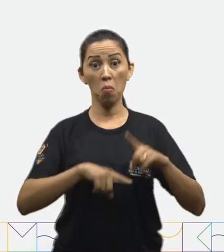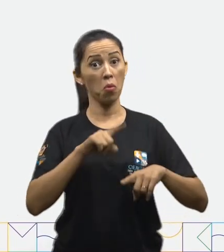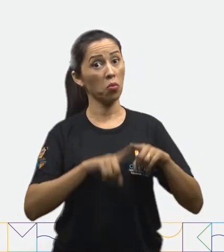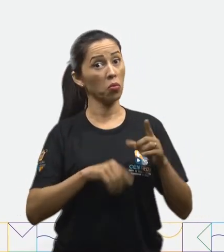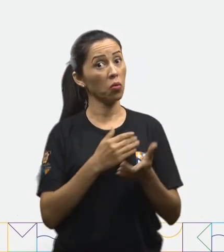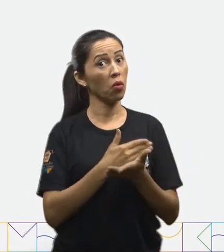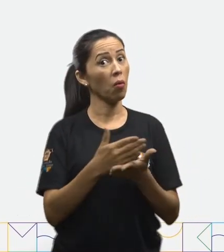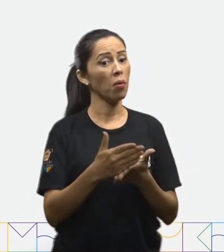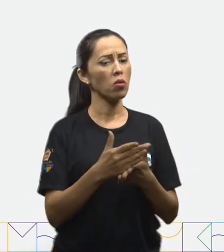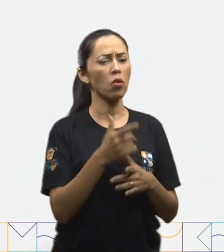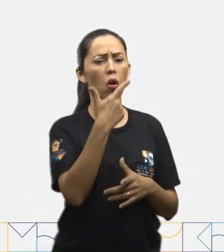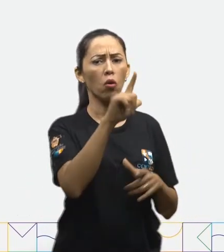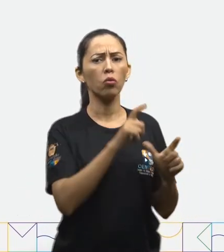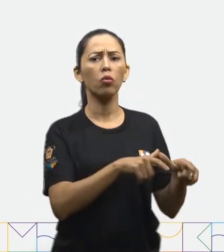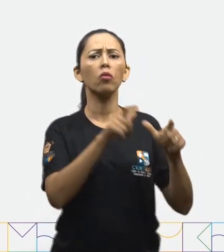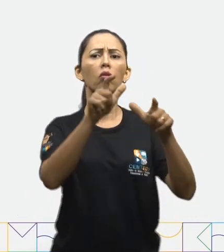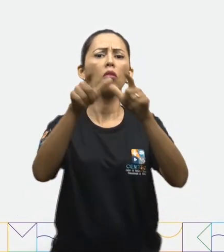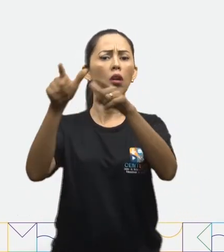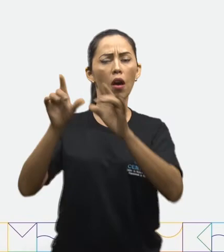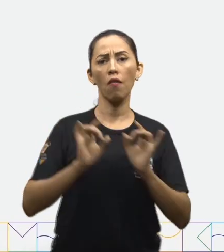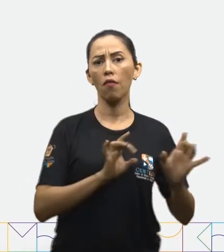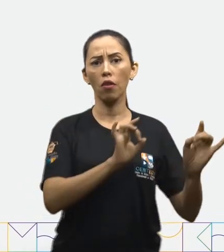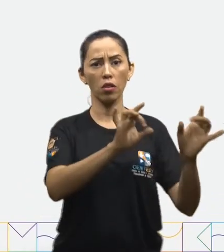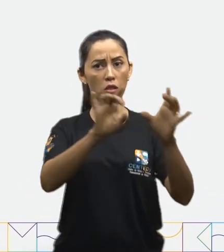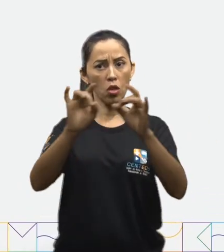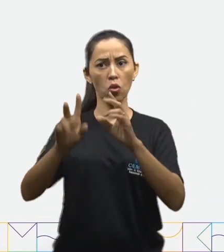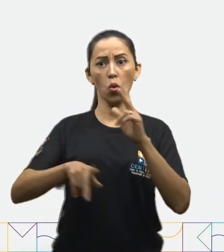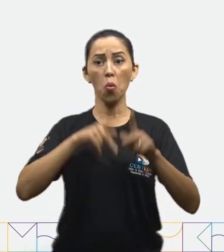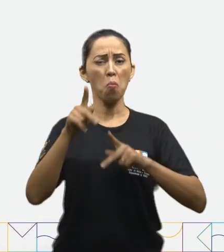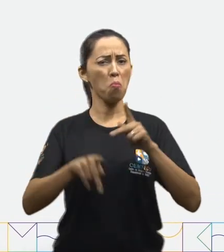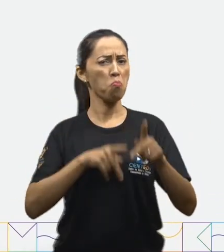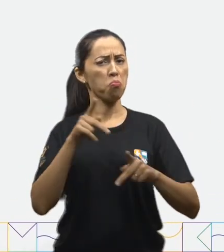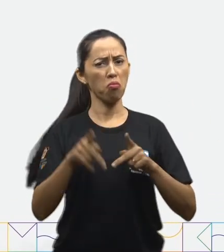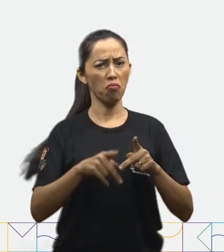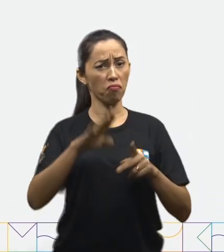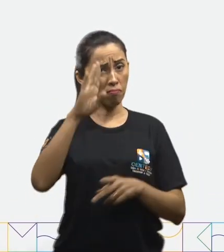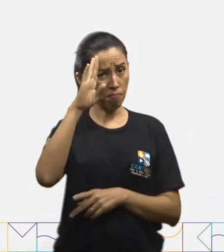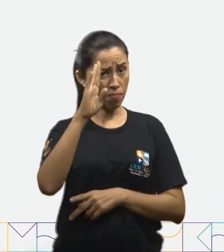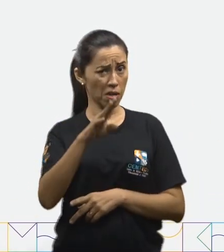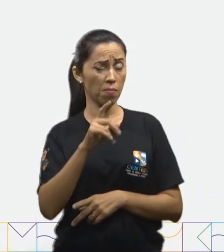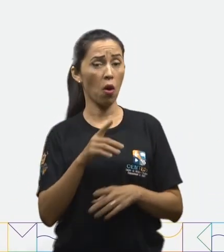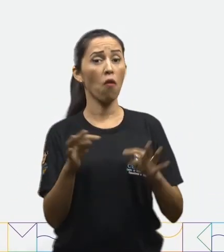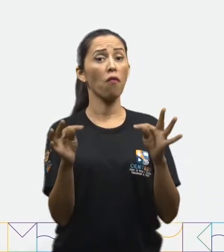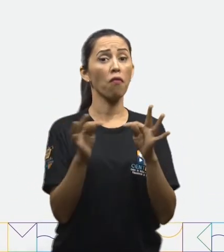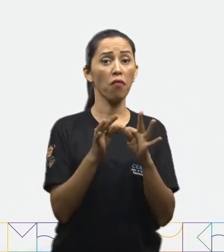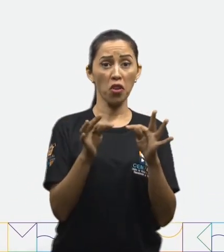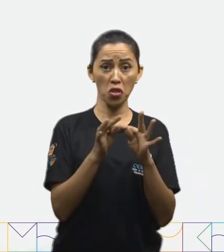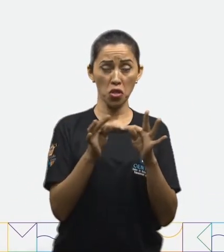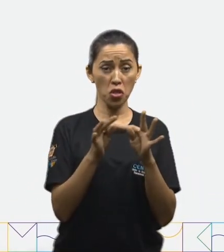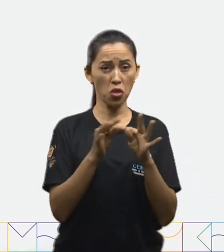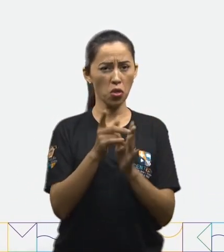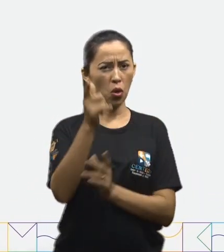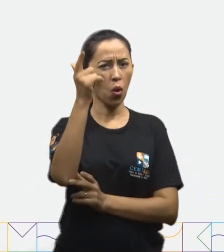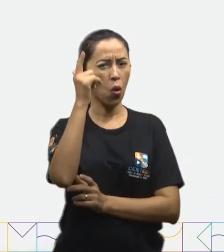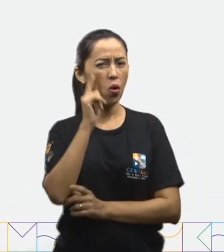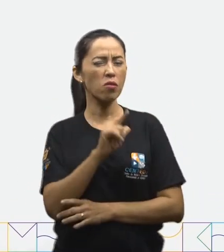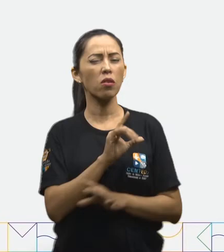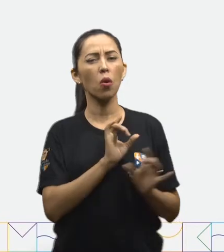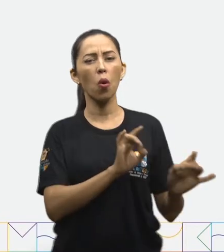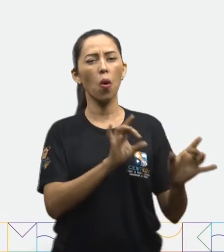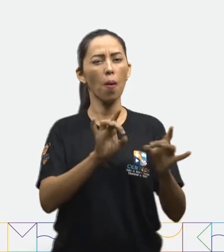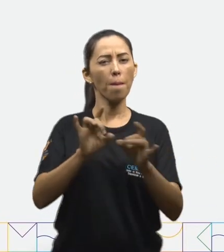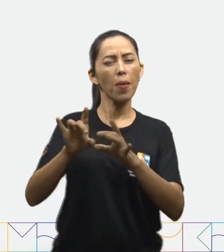para outras regiões. Um povo que se destacou nisso foram os fenícios, que conseguiram alcançar o comércio